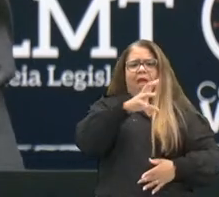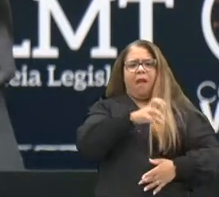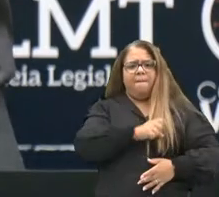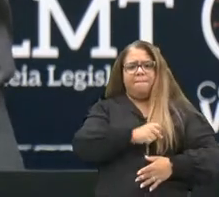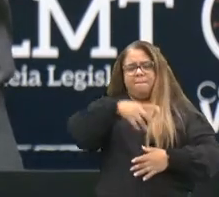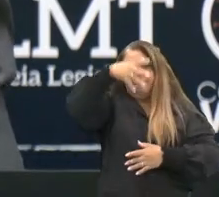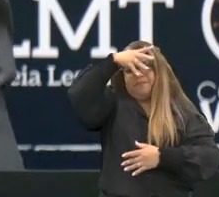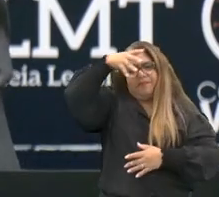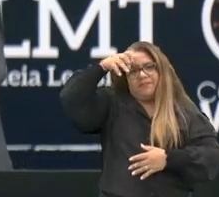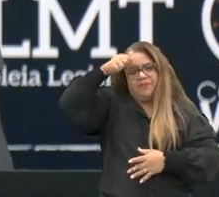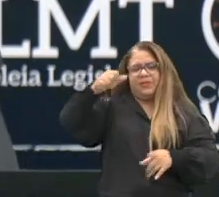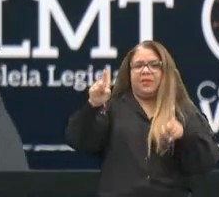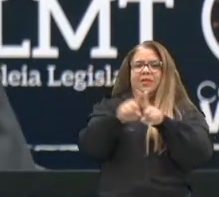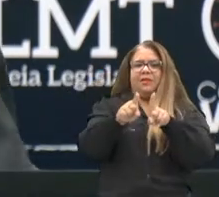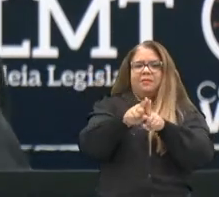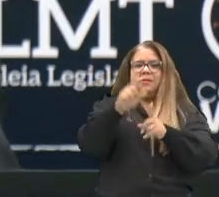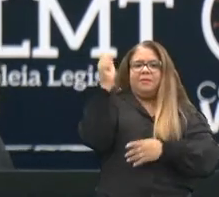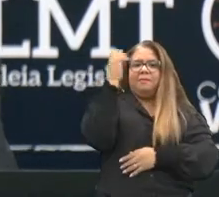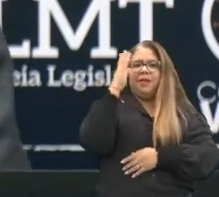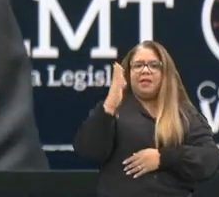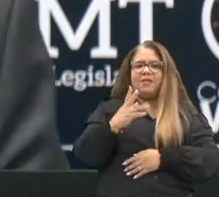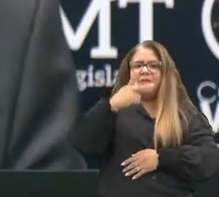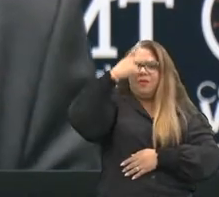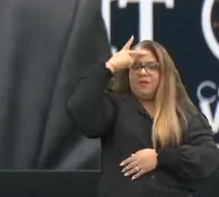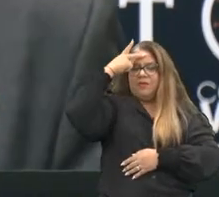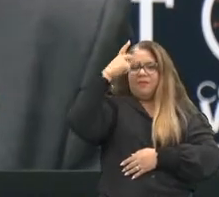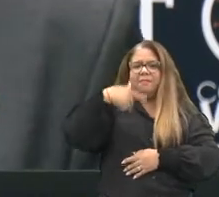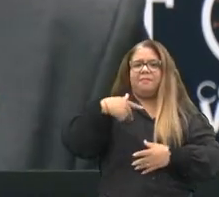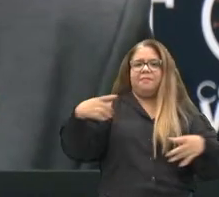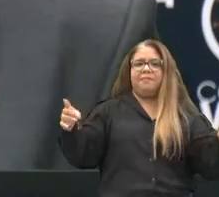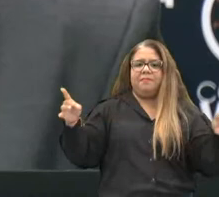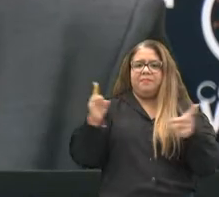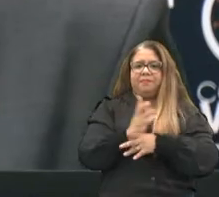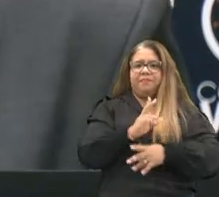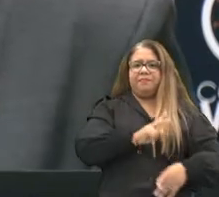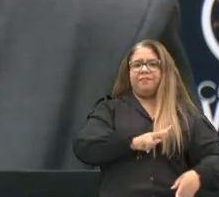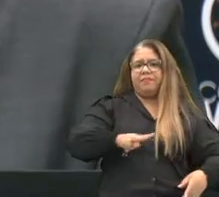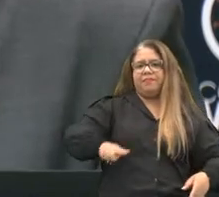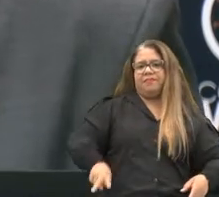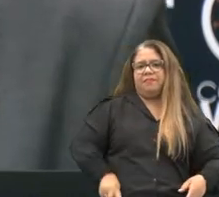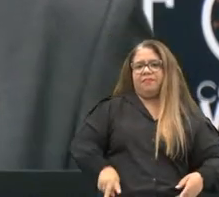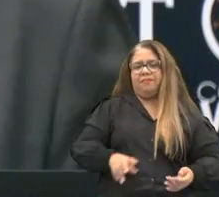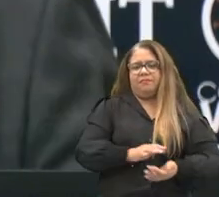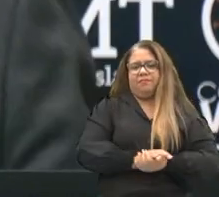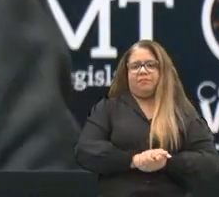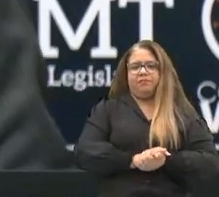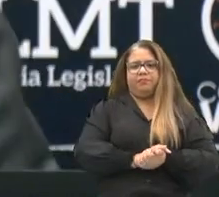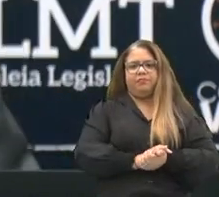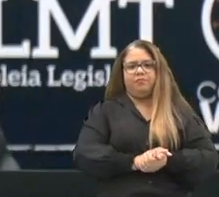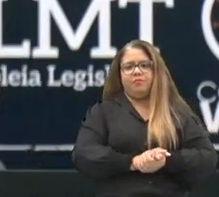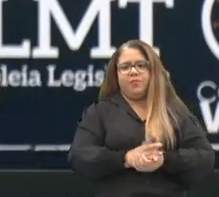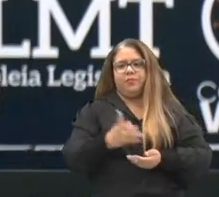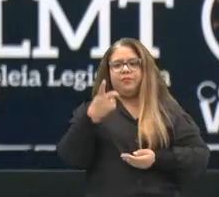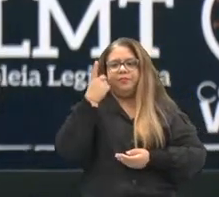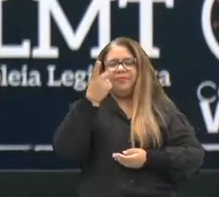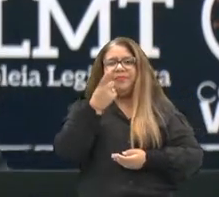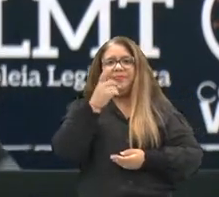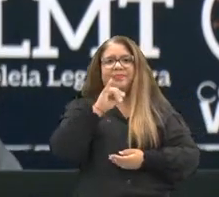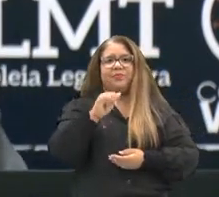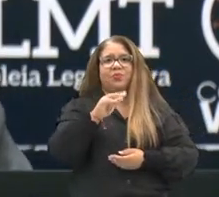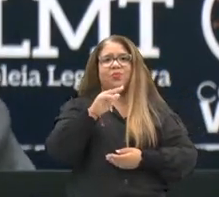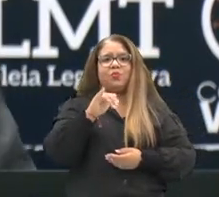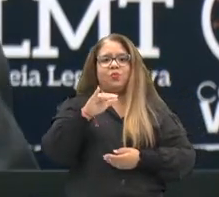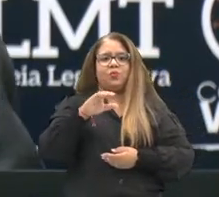para o Brasil e as pessoas. Encerrando, prezado presidente, ilustre deputado Júlio Campos,